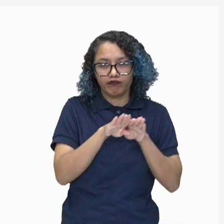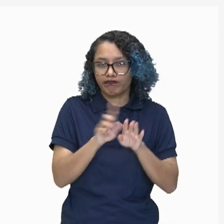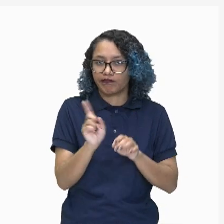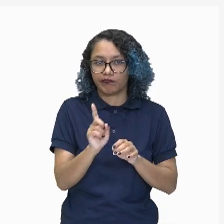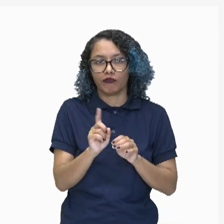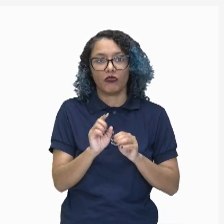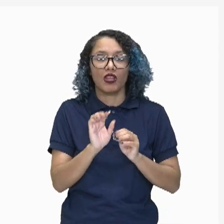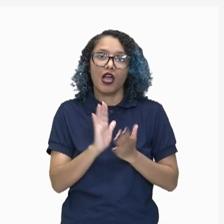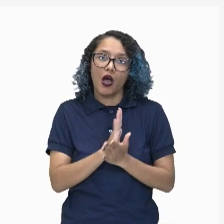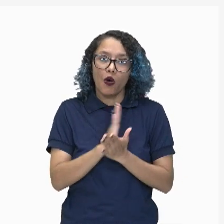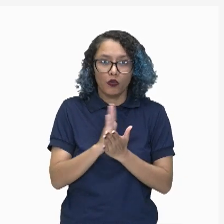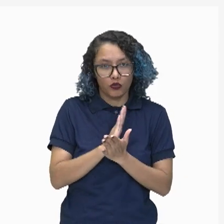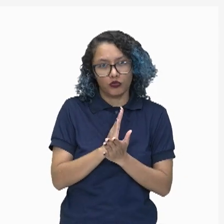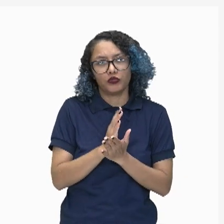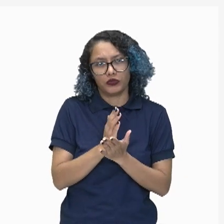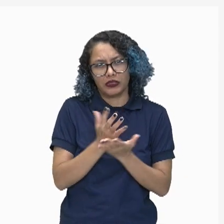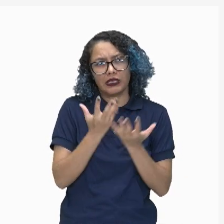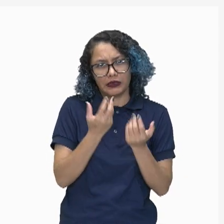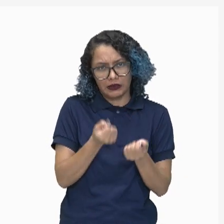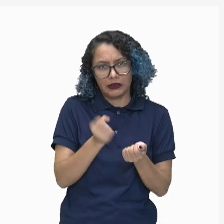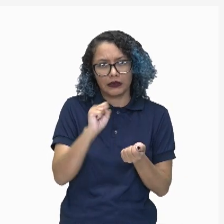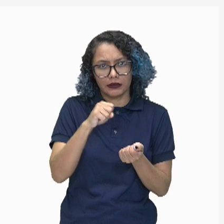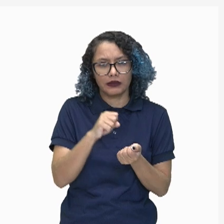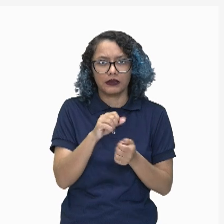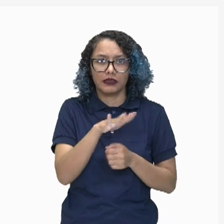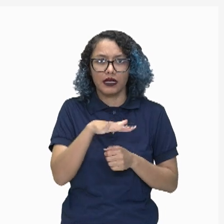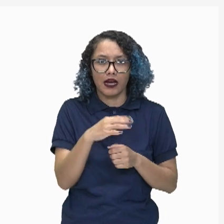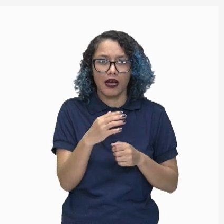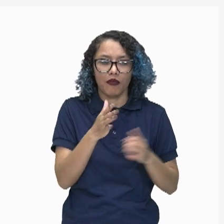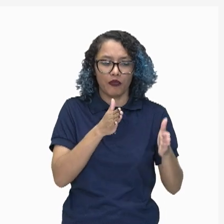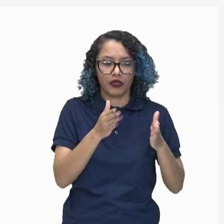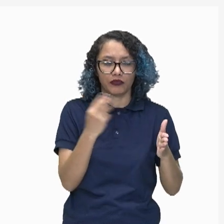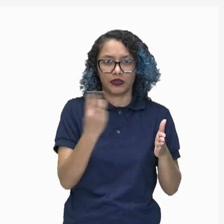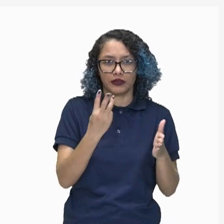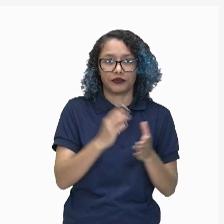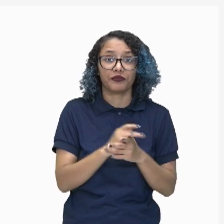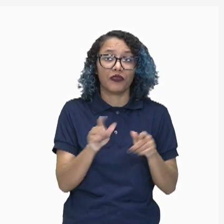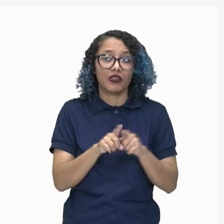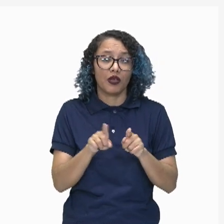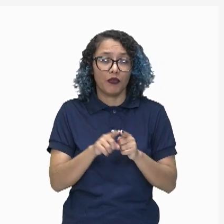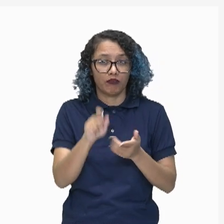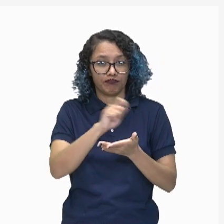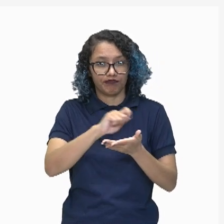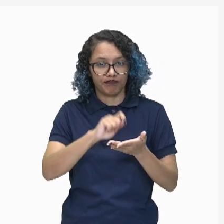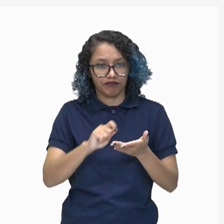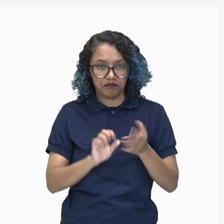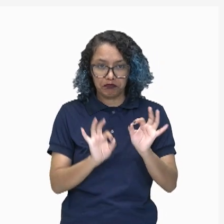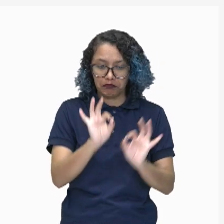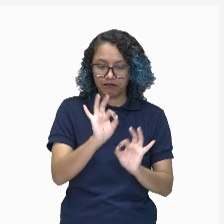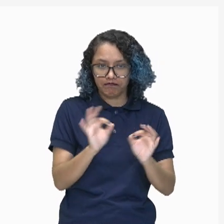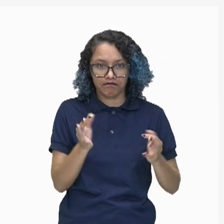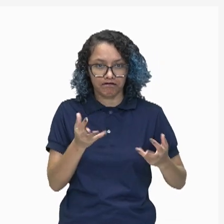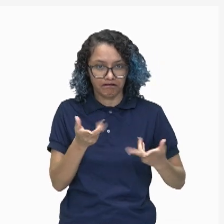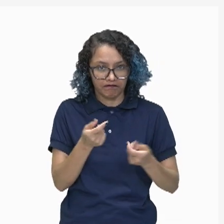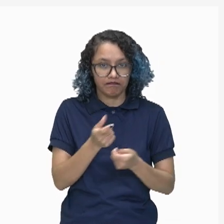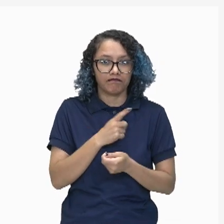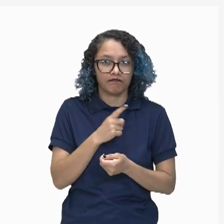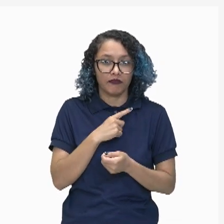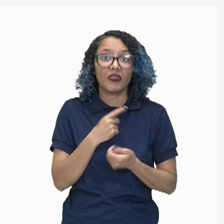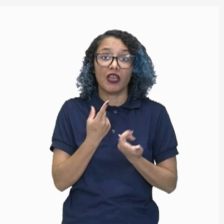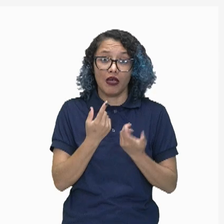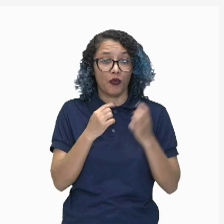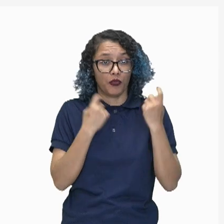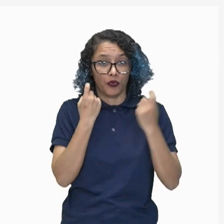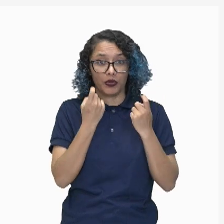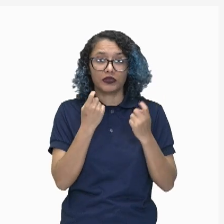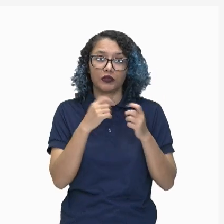mas se abre um pouquinho mais para isso no modernismo. Buscando uma escrita mais elaborada e refinada. Eles se preocupavam com a estrutura